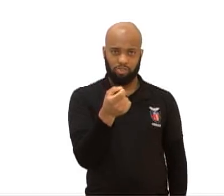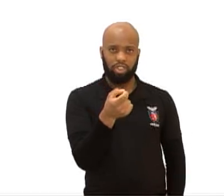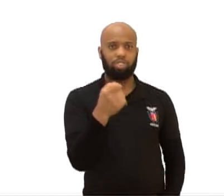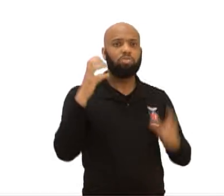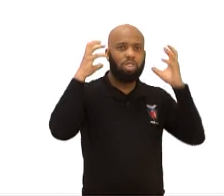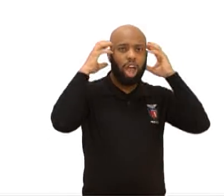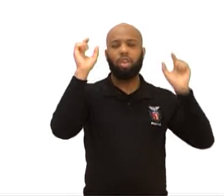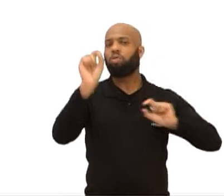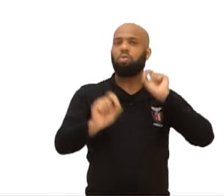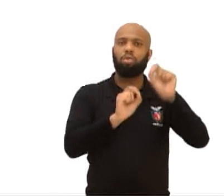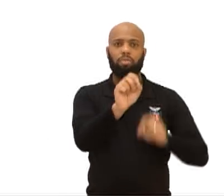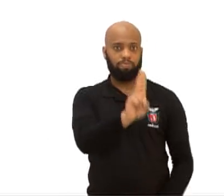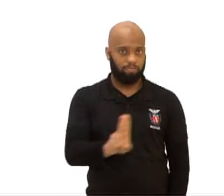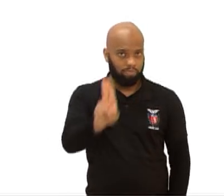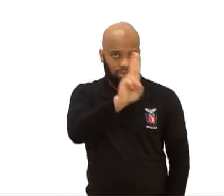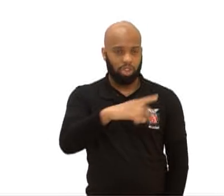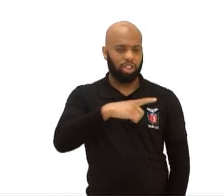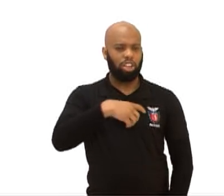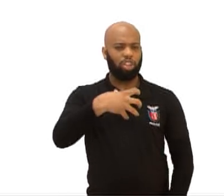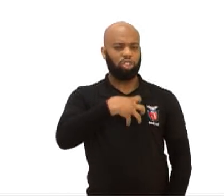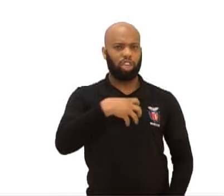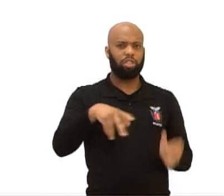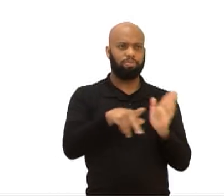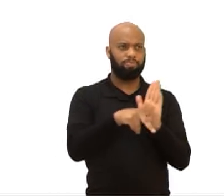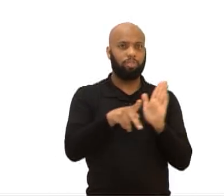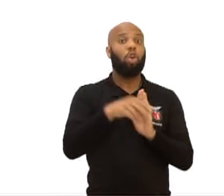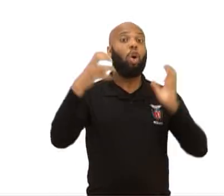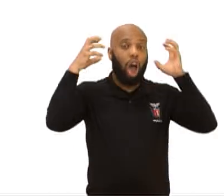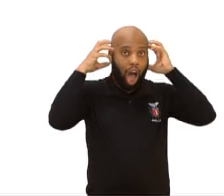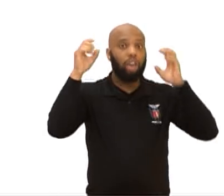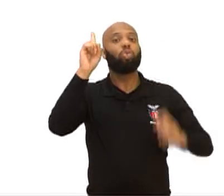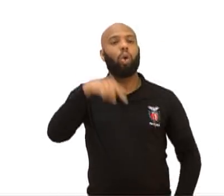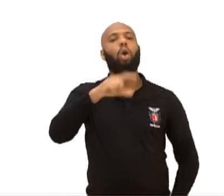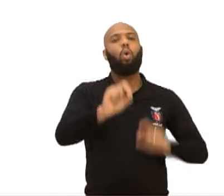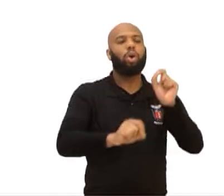foi utilizado como meio de